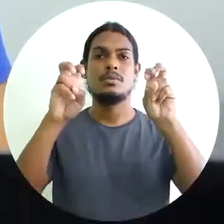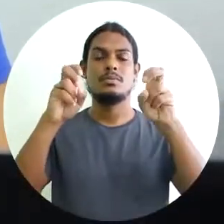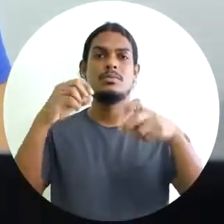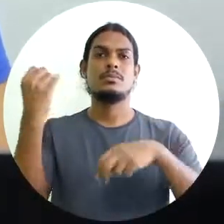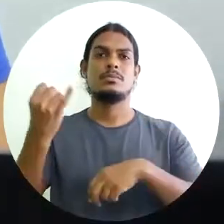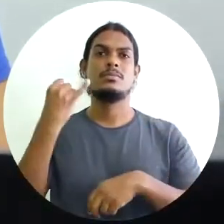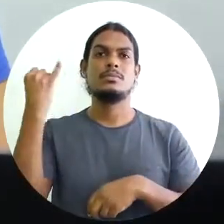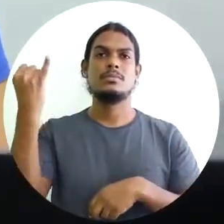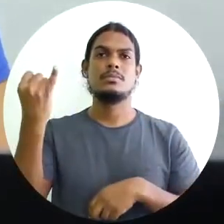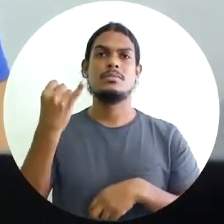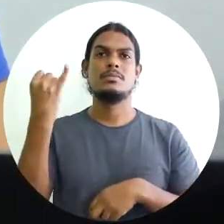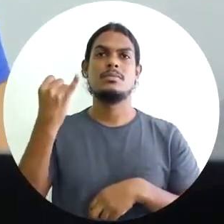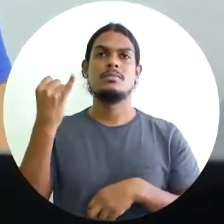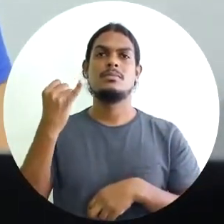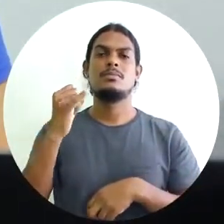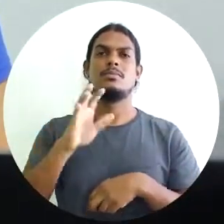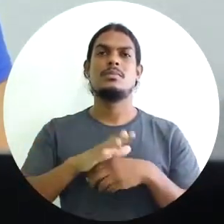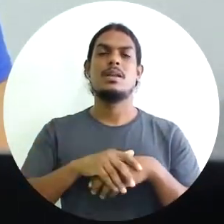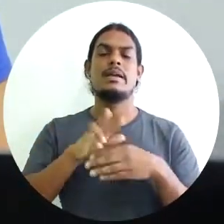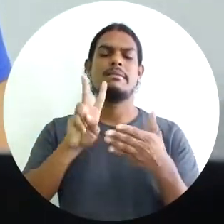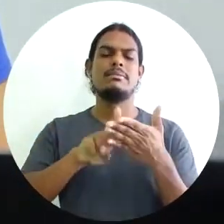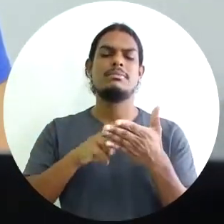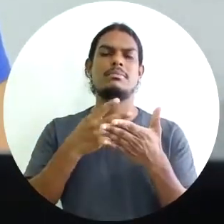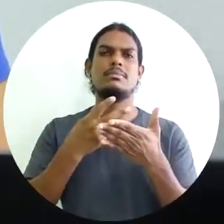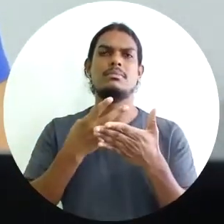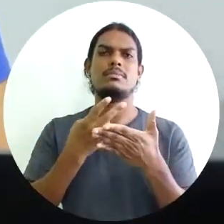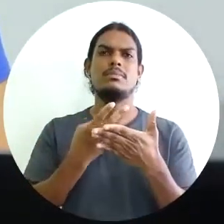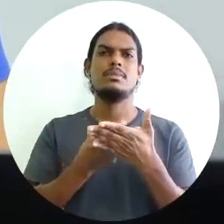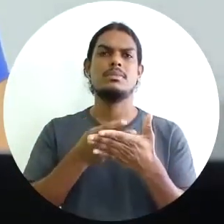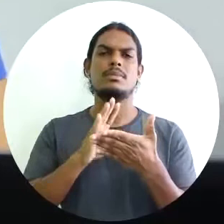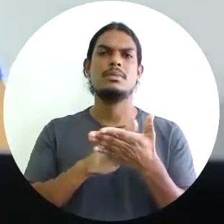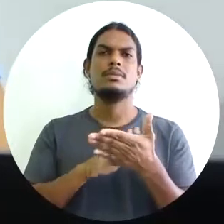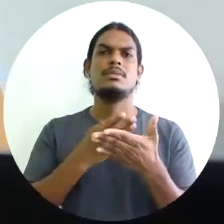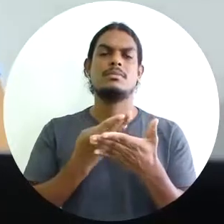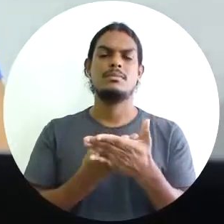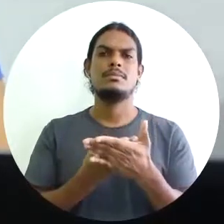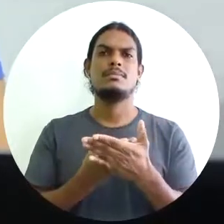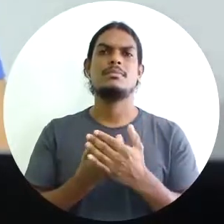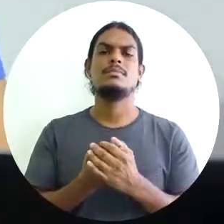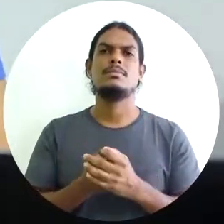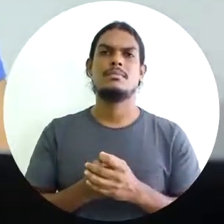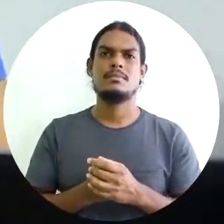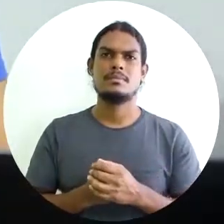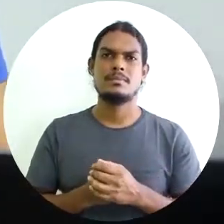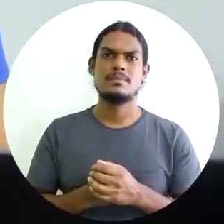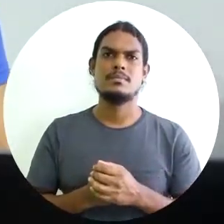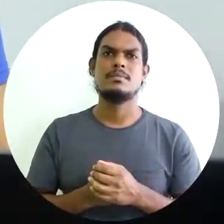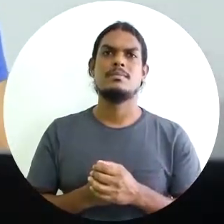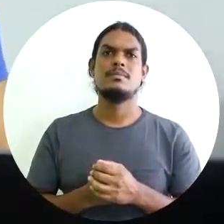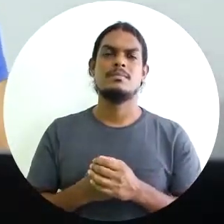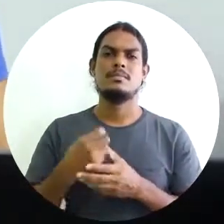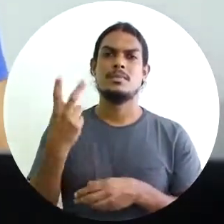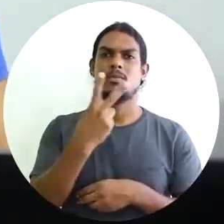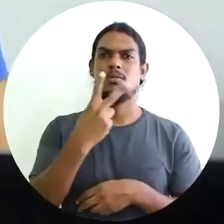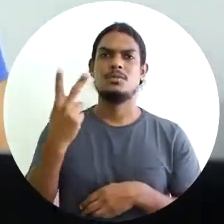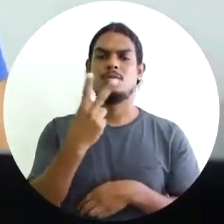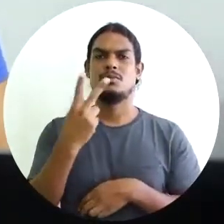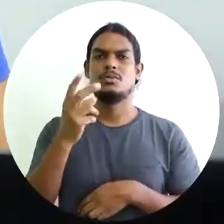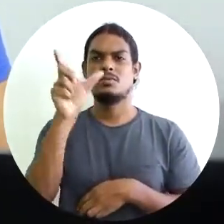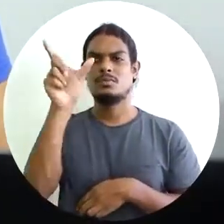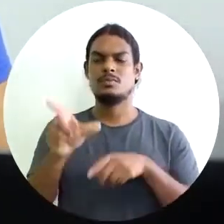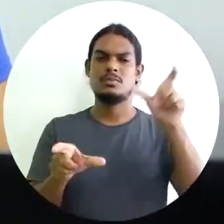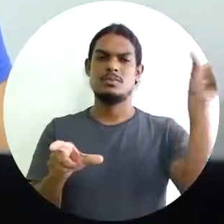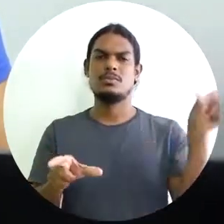importante é a interpretabilidade. Então, os dois interlocutores têm que ter